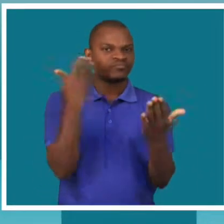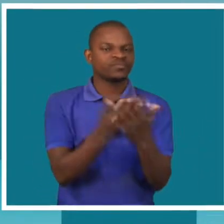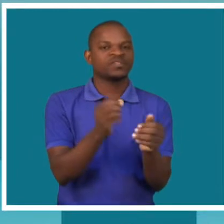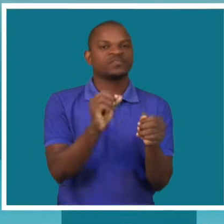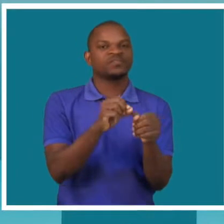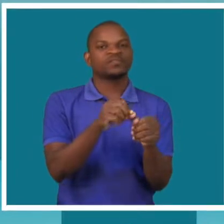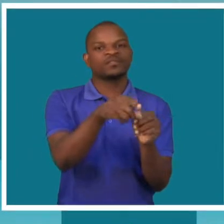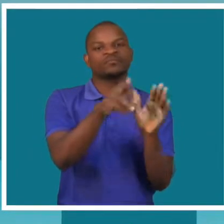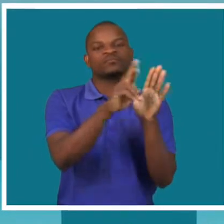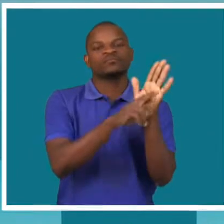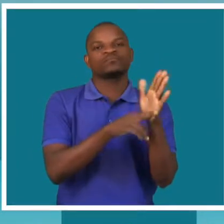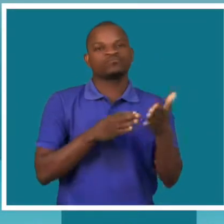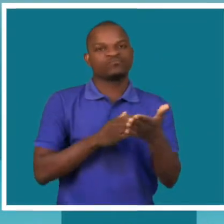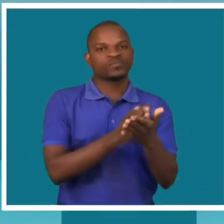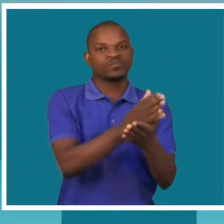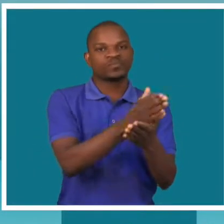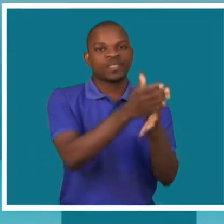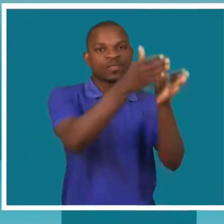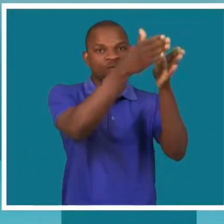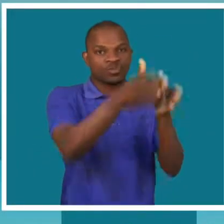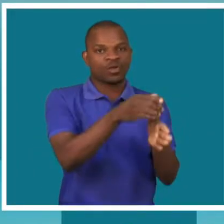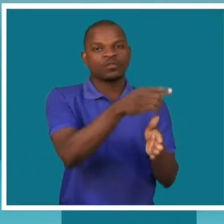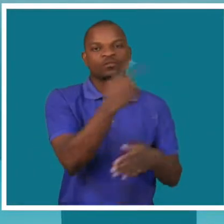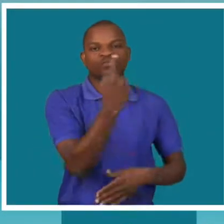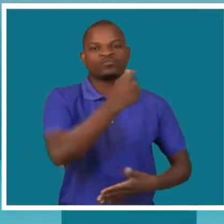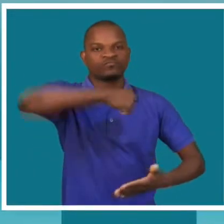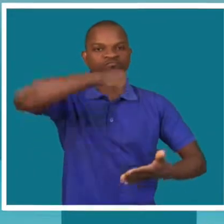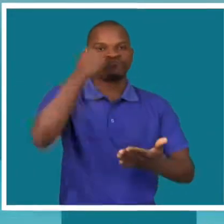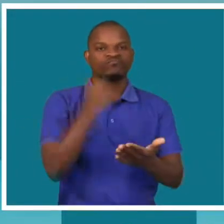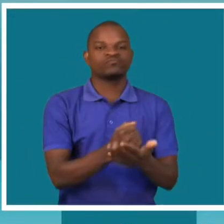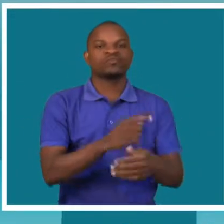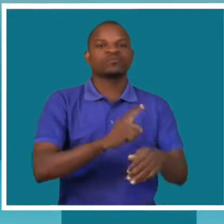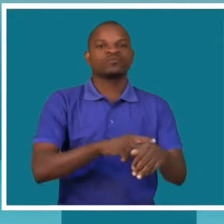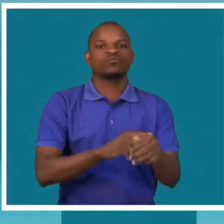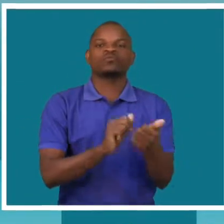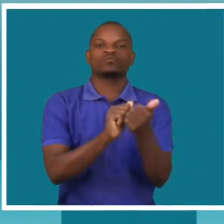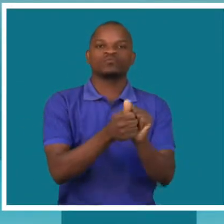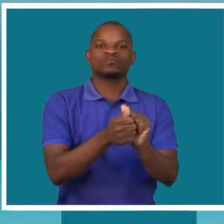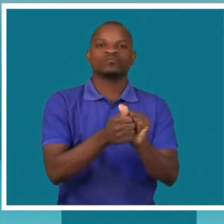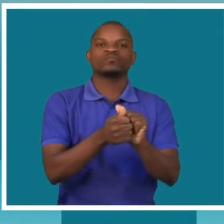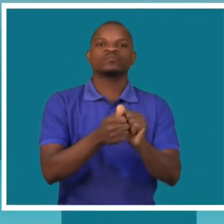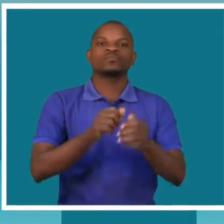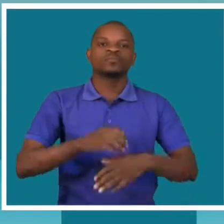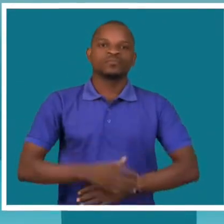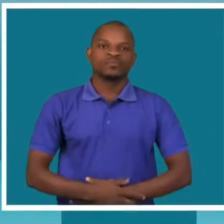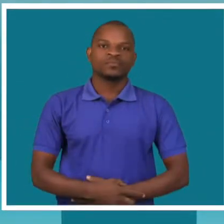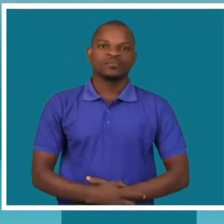o costumeiro, é contactar o próprio jogador e ele próprio decide na hora e fechamos o negócio.